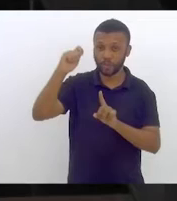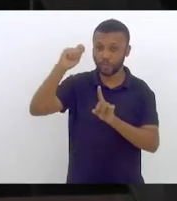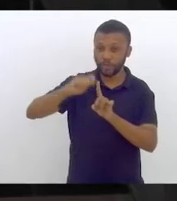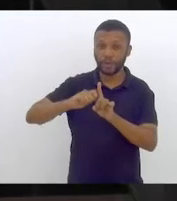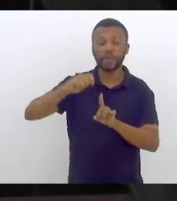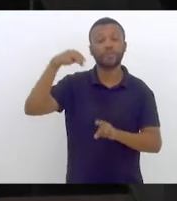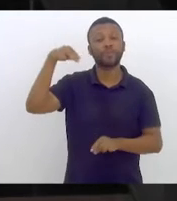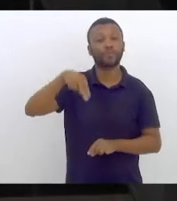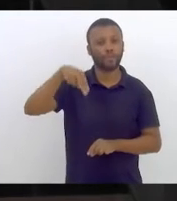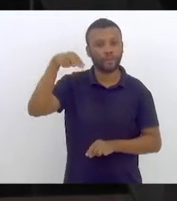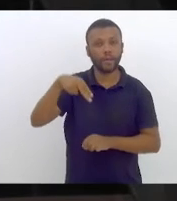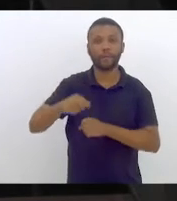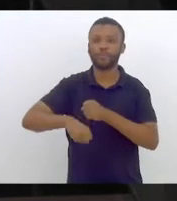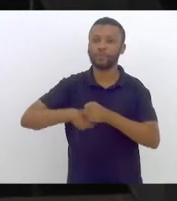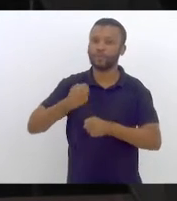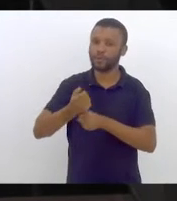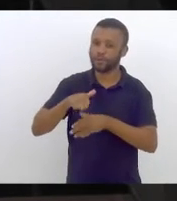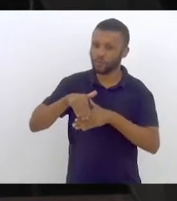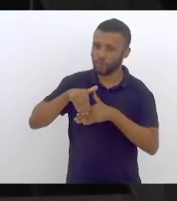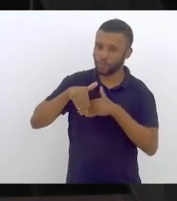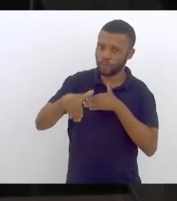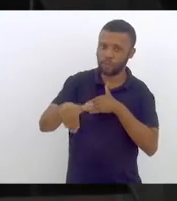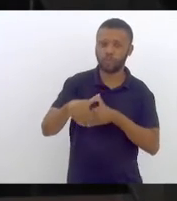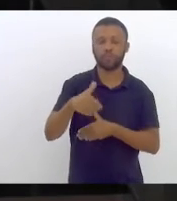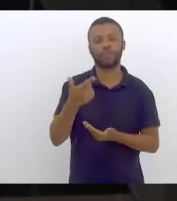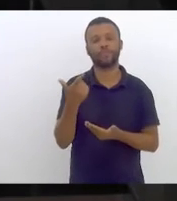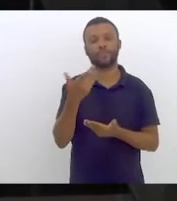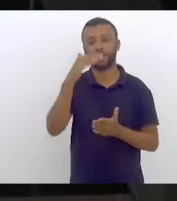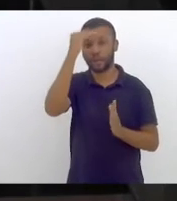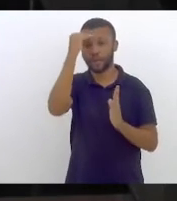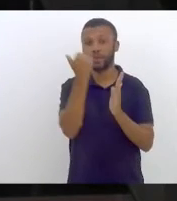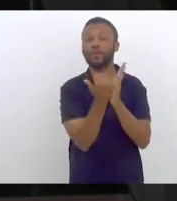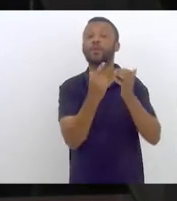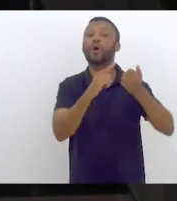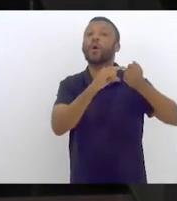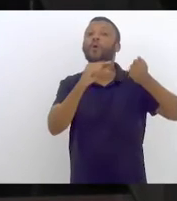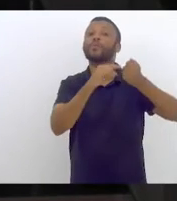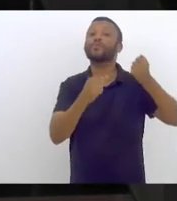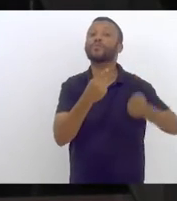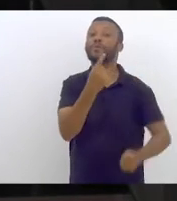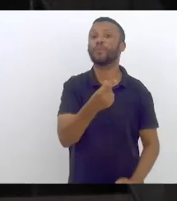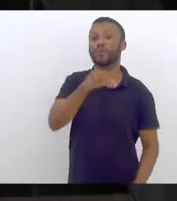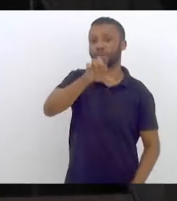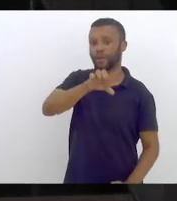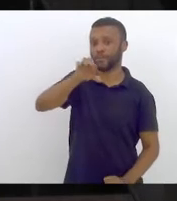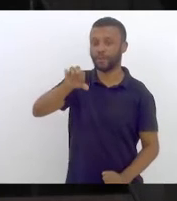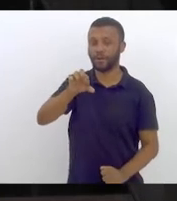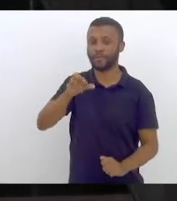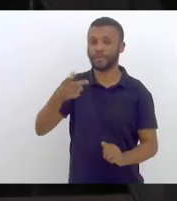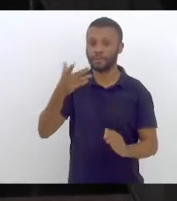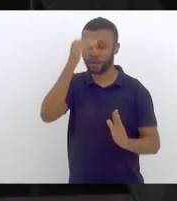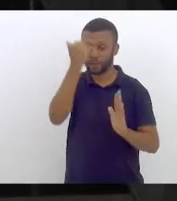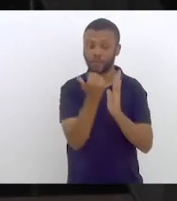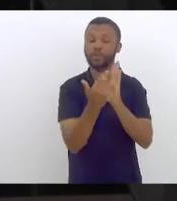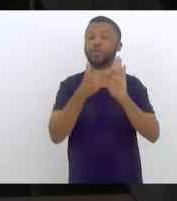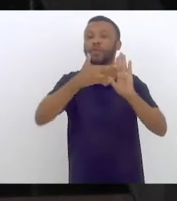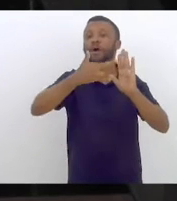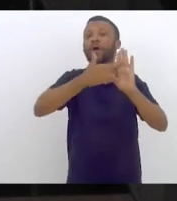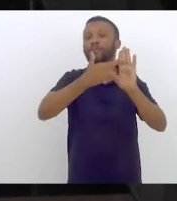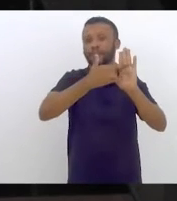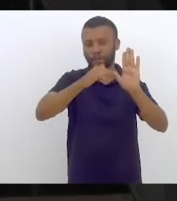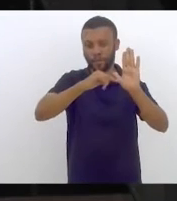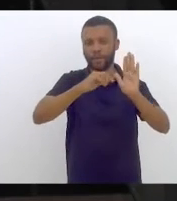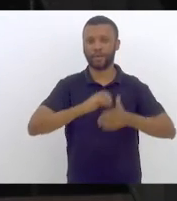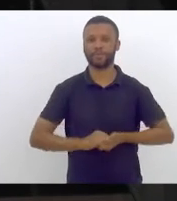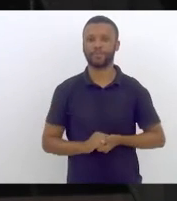do corrente ano, conforme artigo 199 do Regimento Interno.